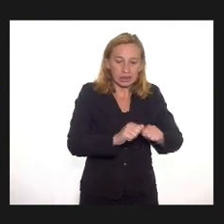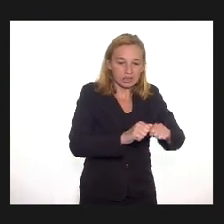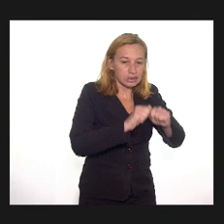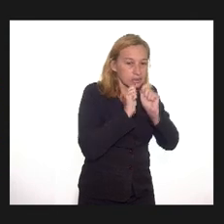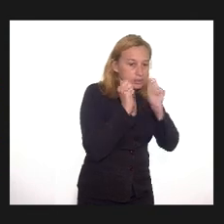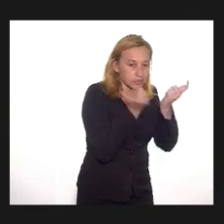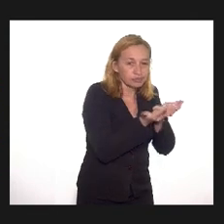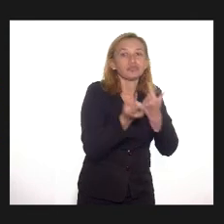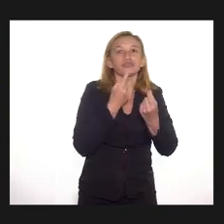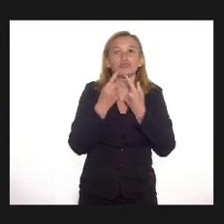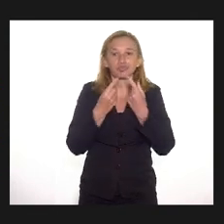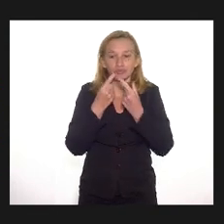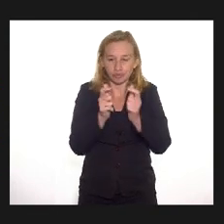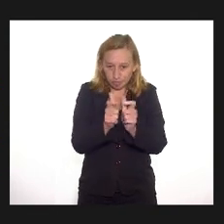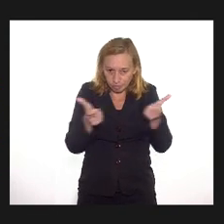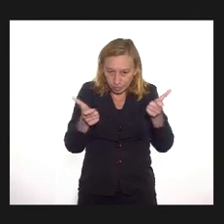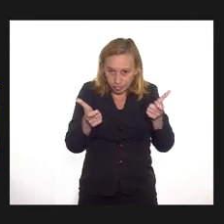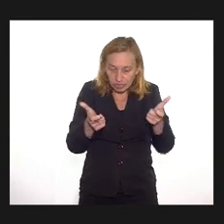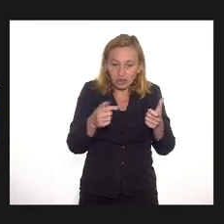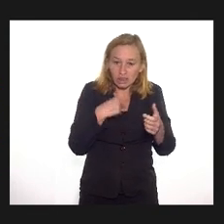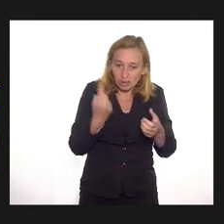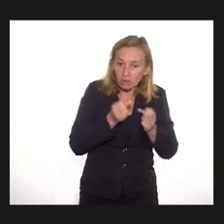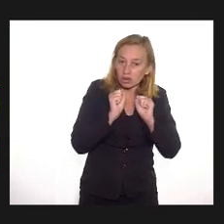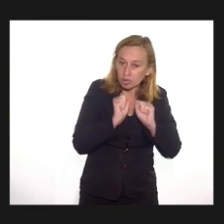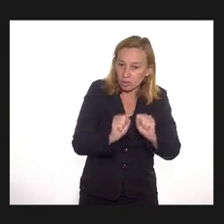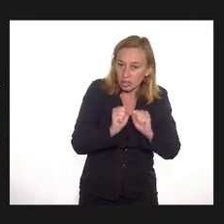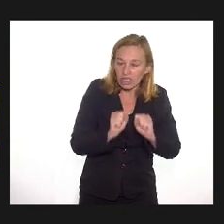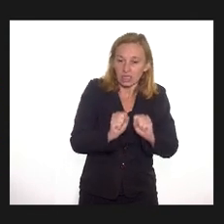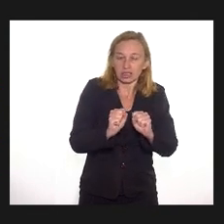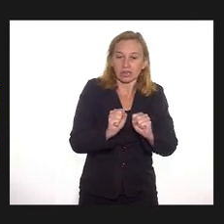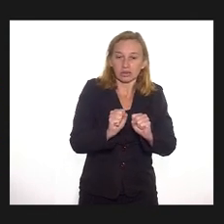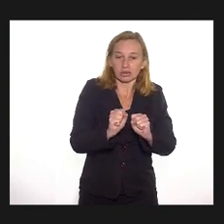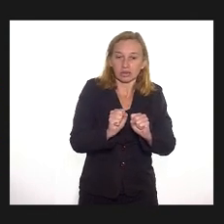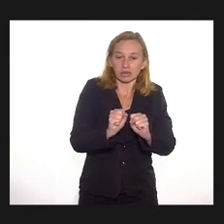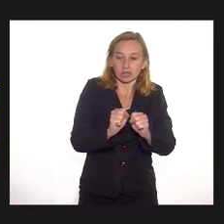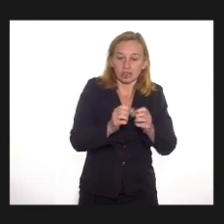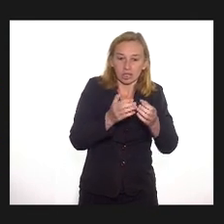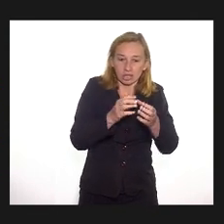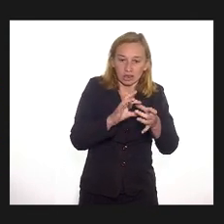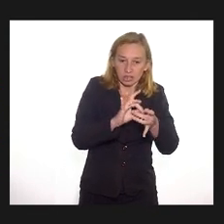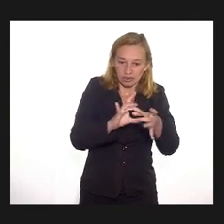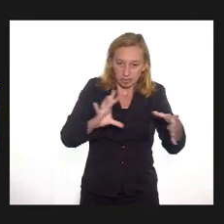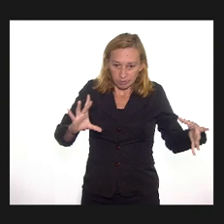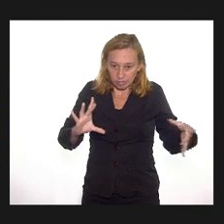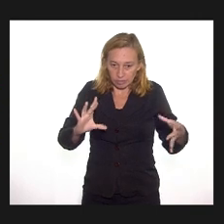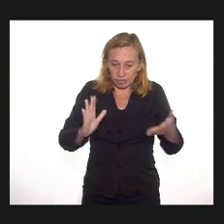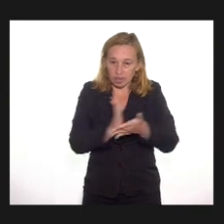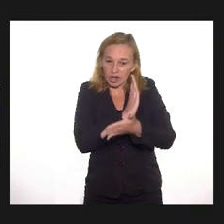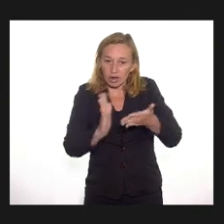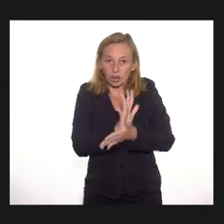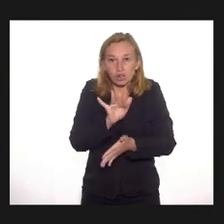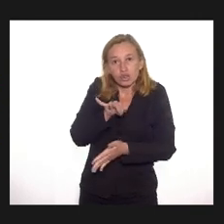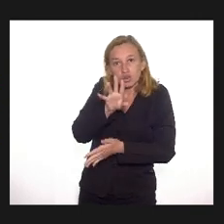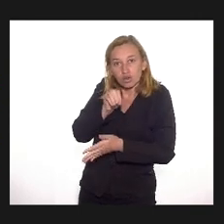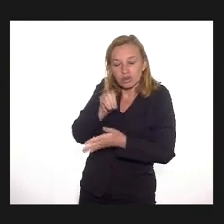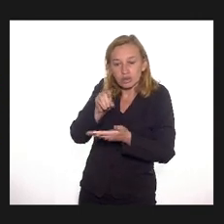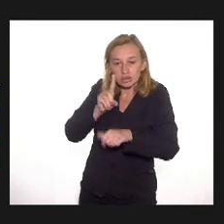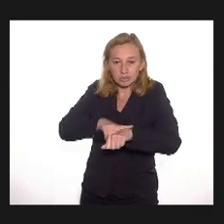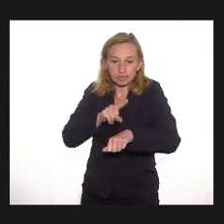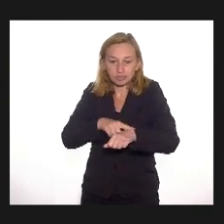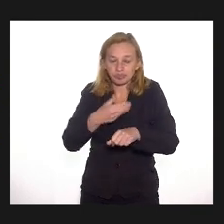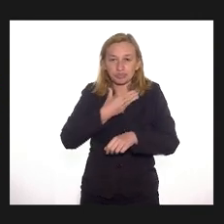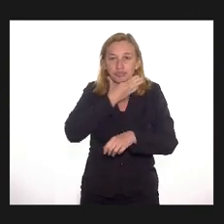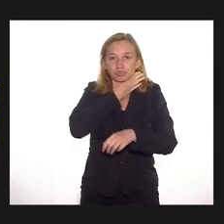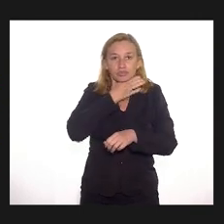discutiu intensamente que nós pudéssemos desvincular alguns fundos nesse momento de crise do Rio de